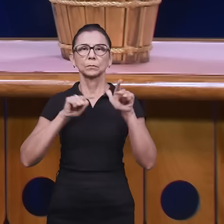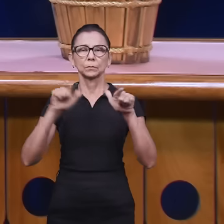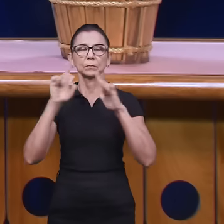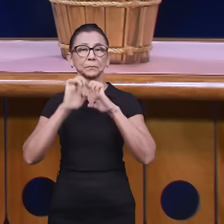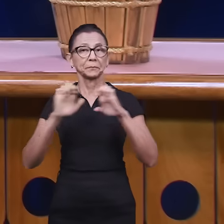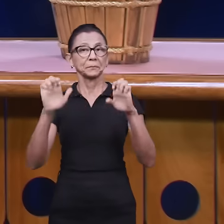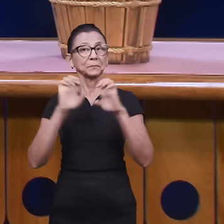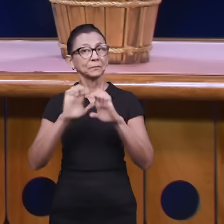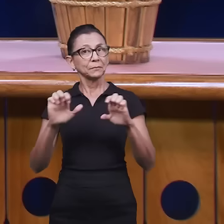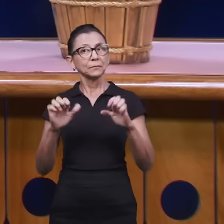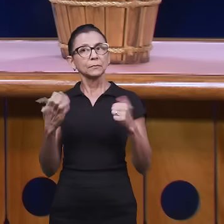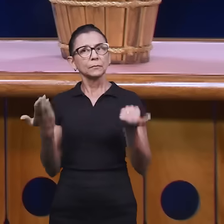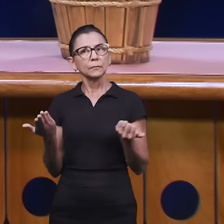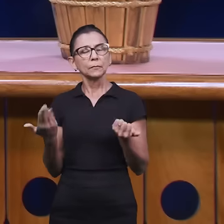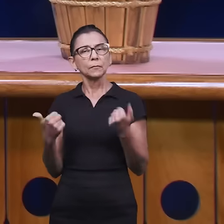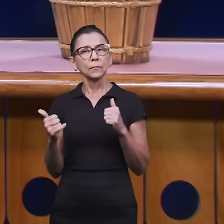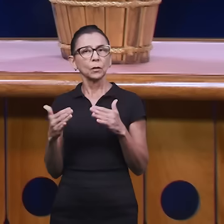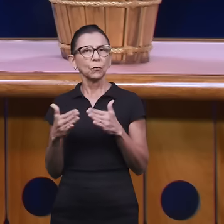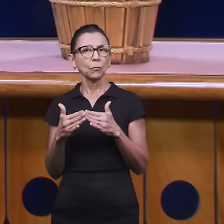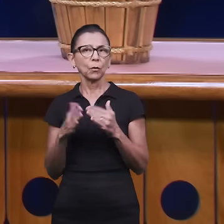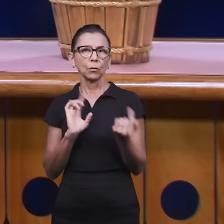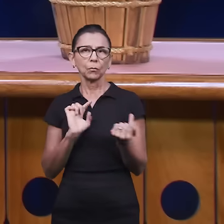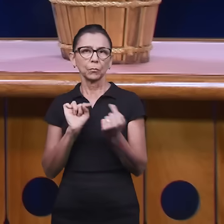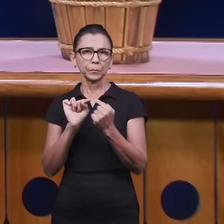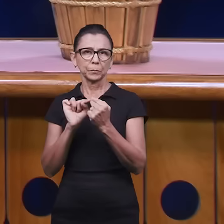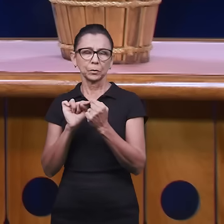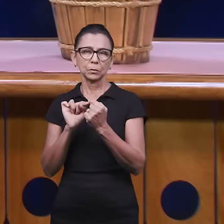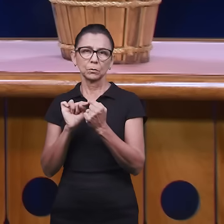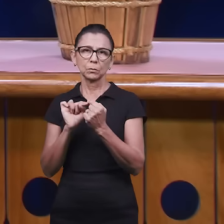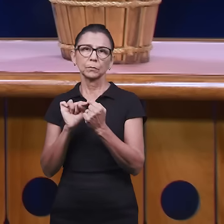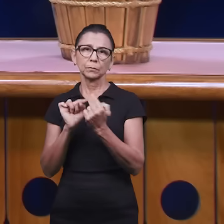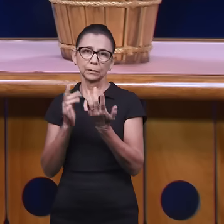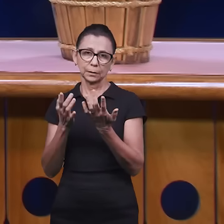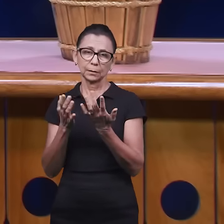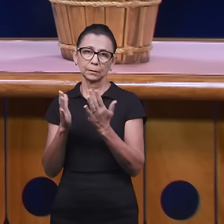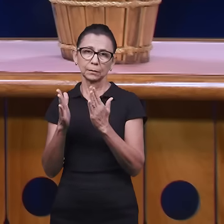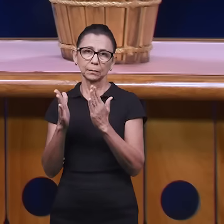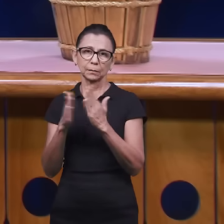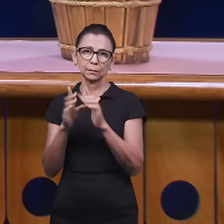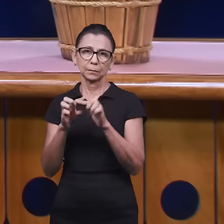trabalho de evangelização, que é o grande projeto e é o grande objetivo